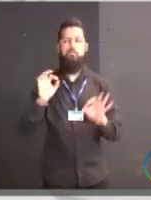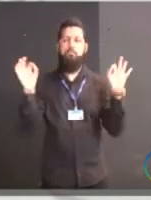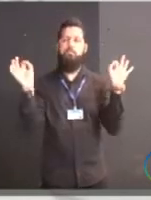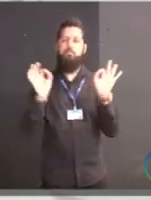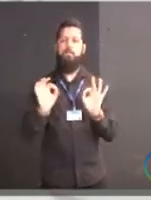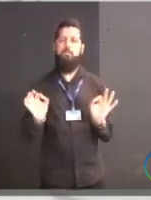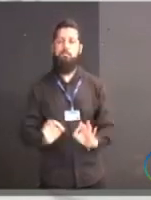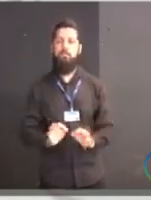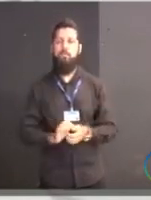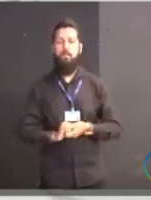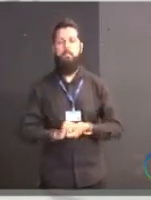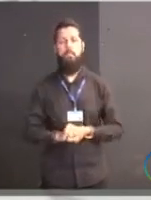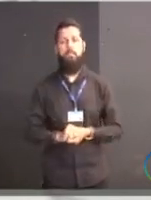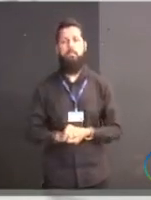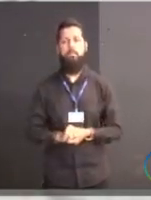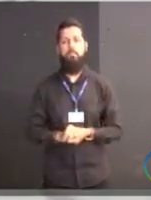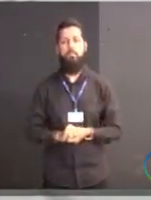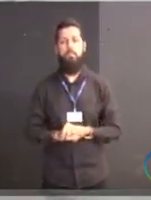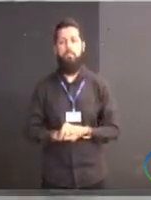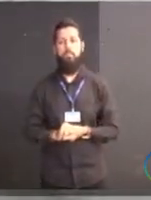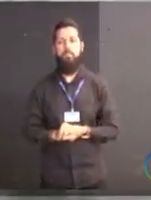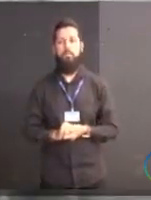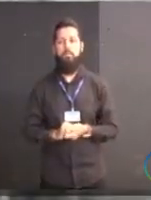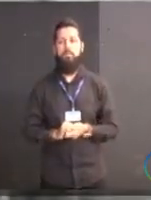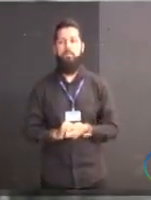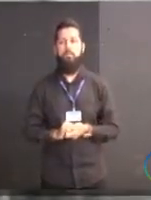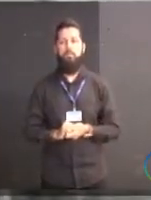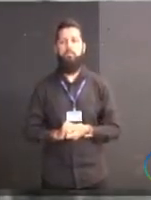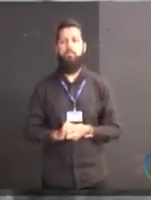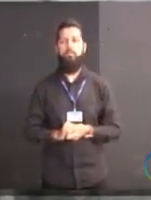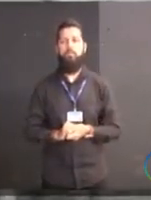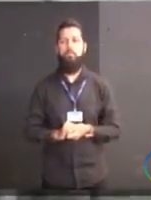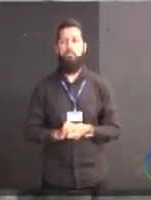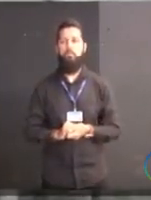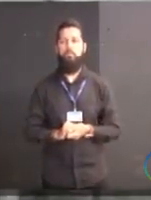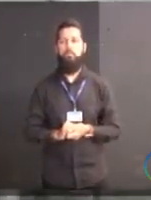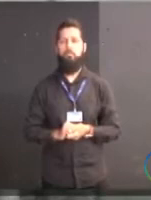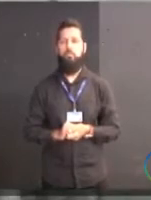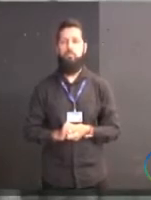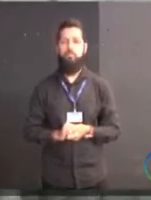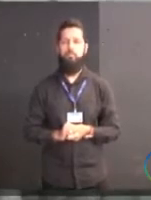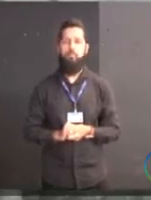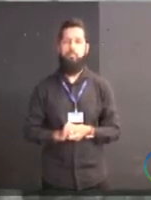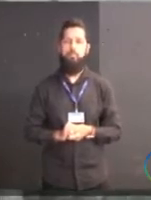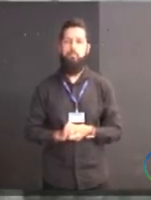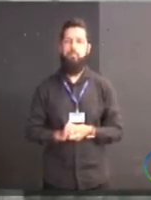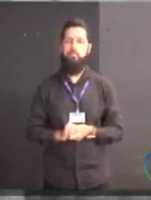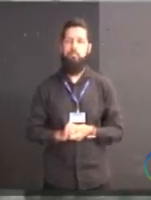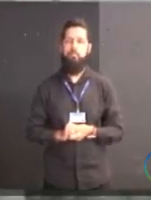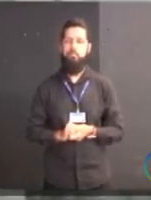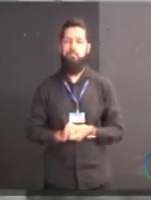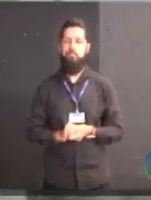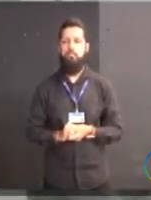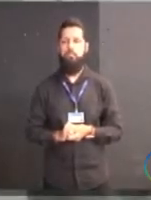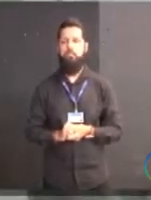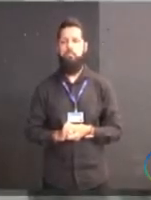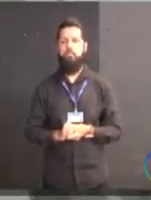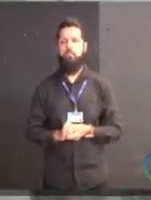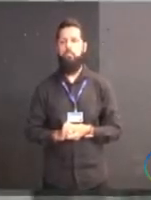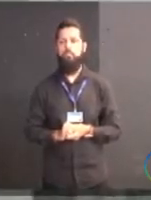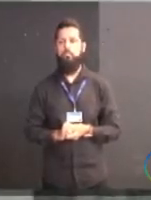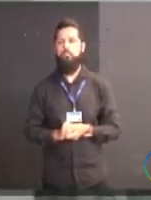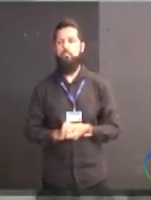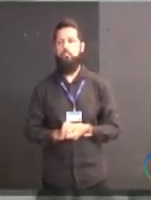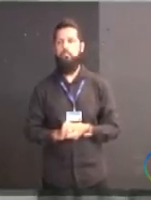muito interessante. É muito interessante. Quer dizer, Jesus seria um demiurgo da Terra. Né? Isso é extraordinário, e o